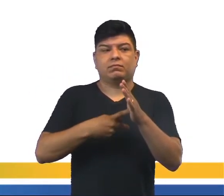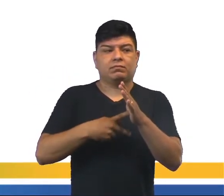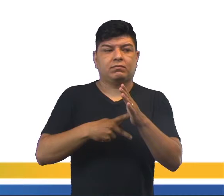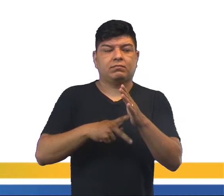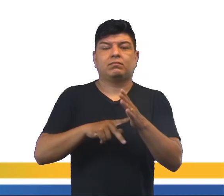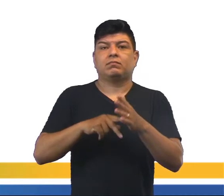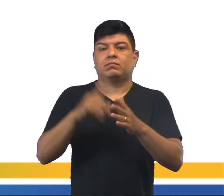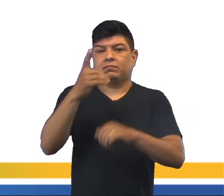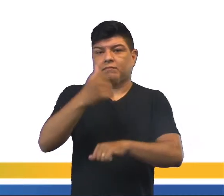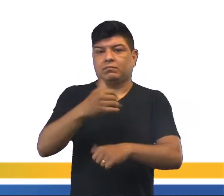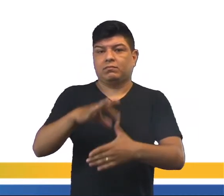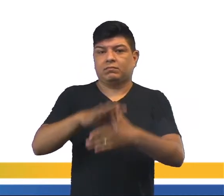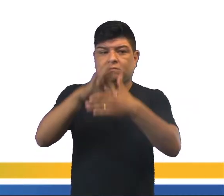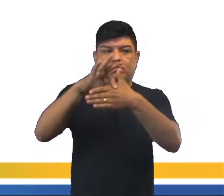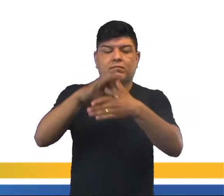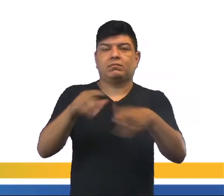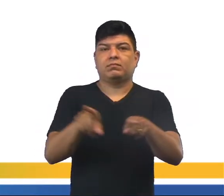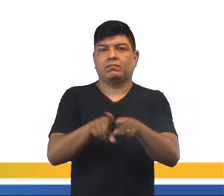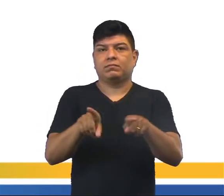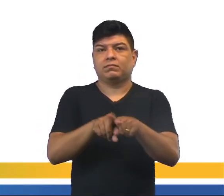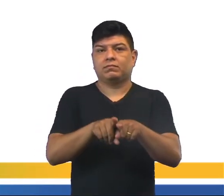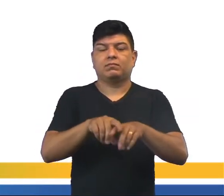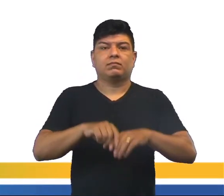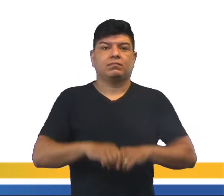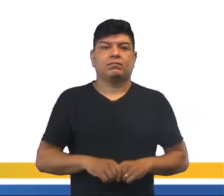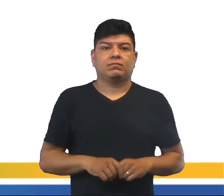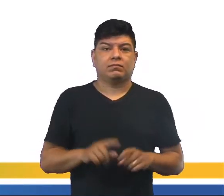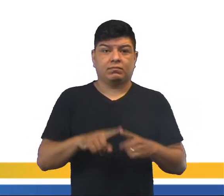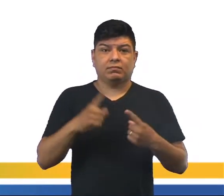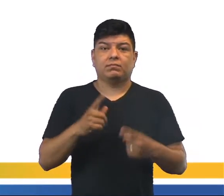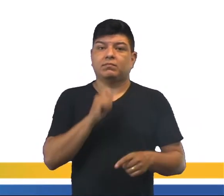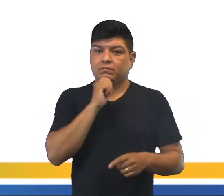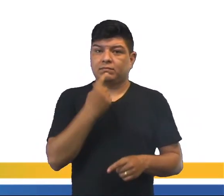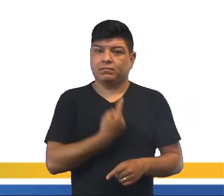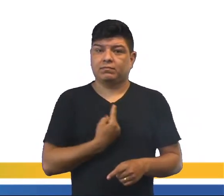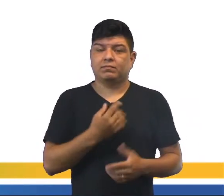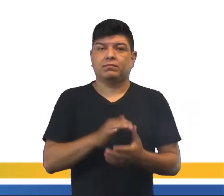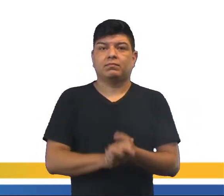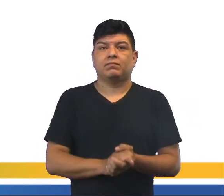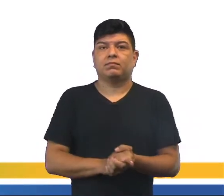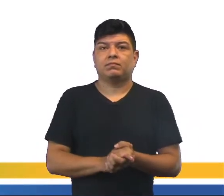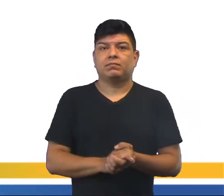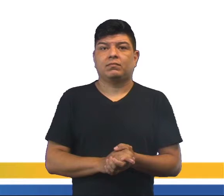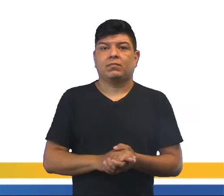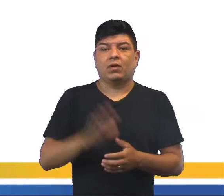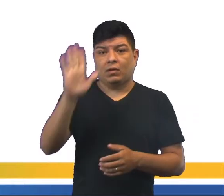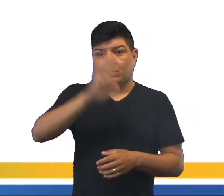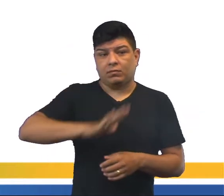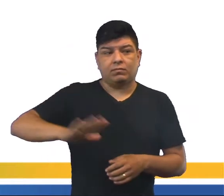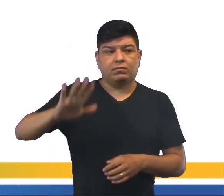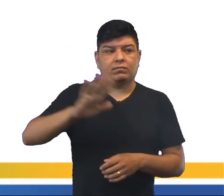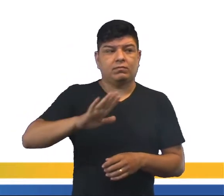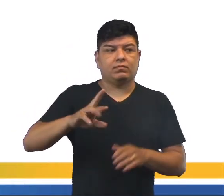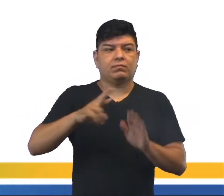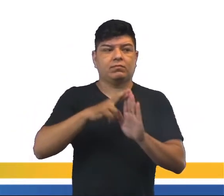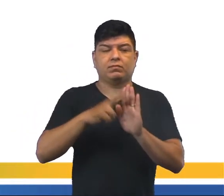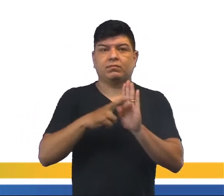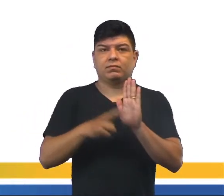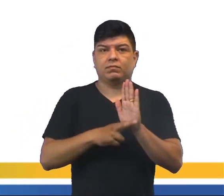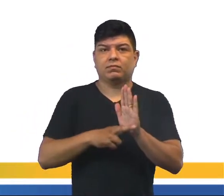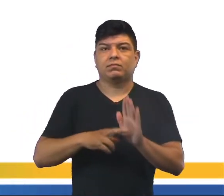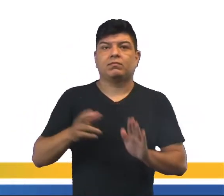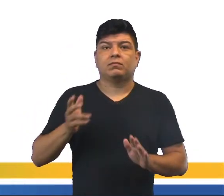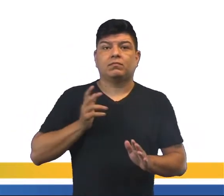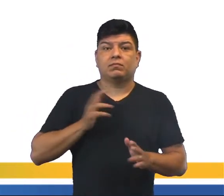suas lideranças, mas ainda eram autônomos. Medidas nacionalistas defendendo as riquezas naturais do